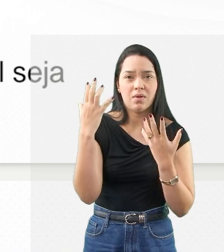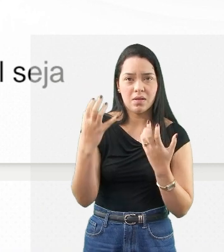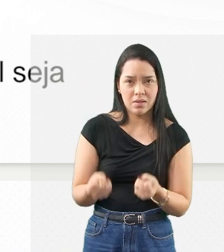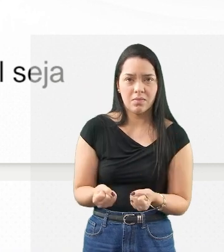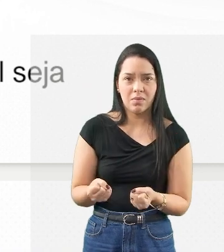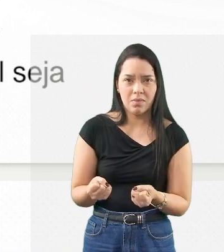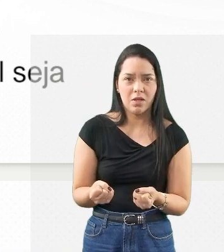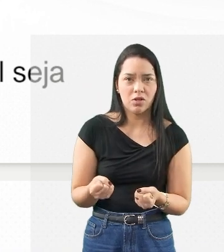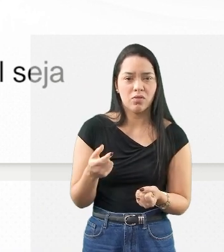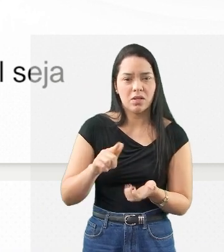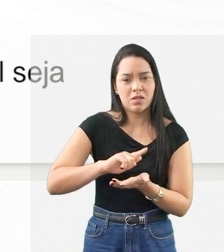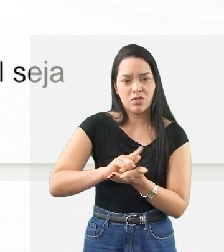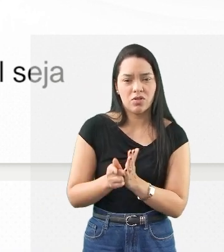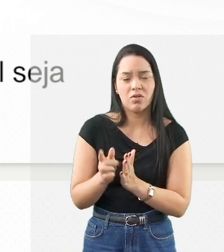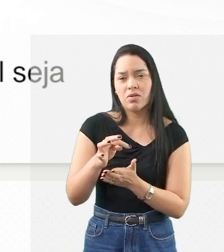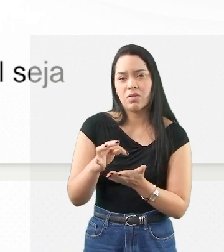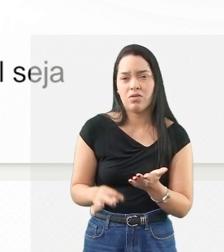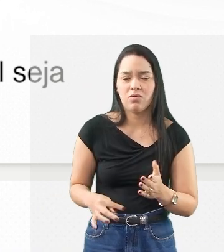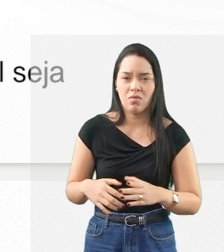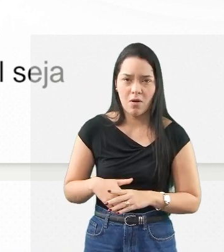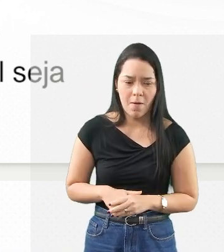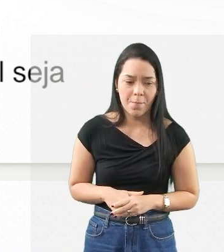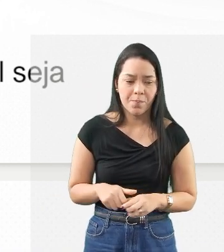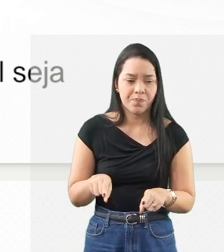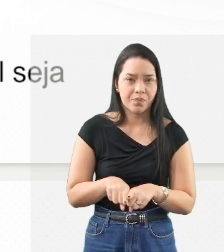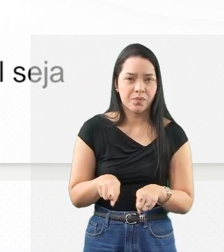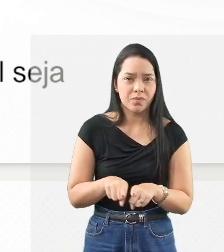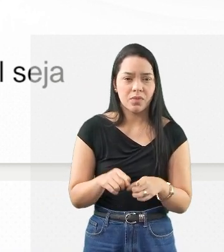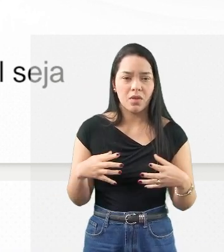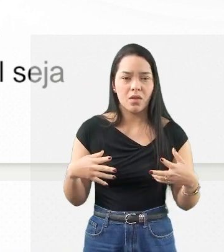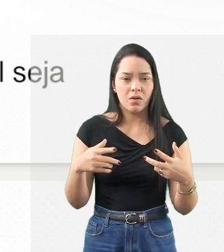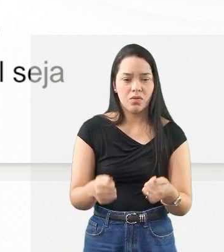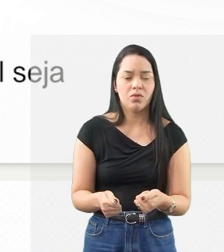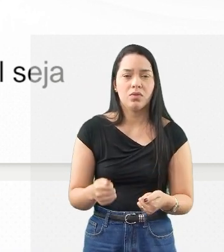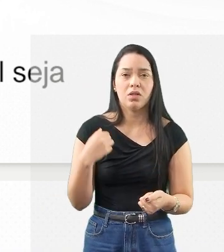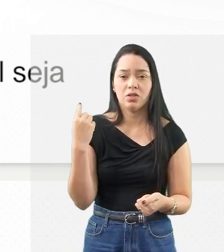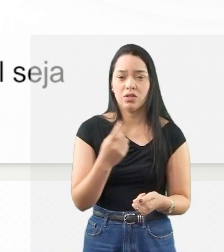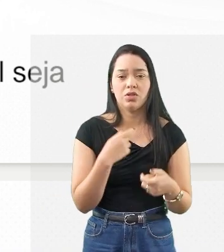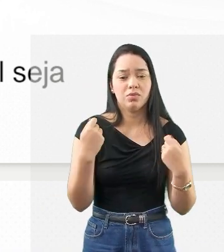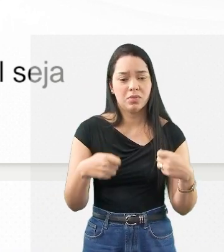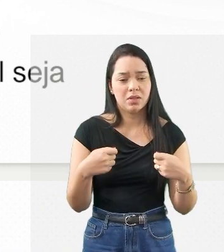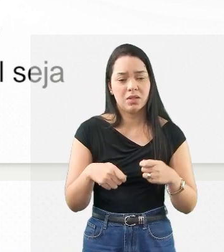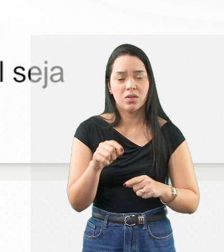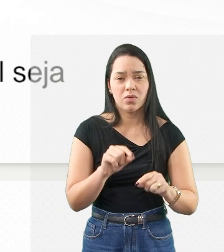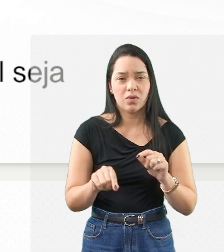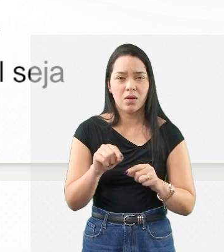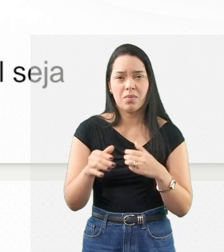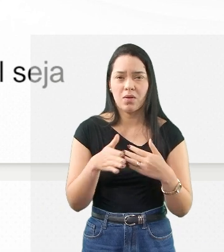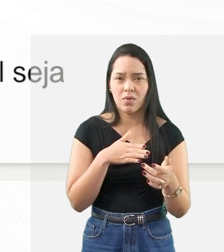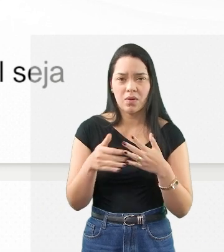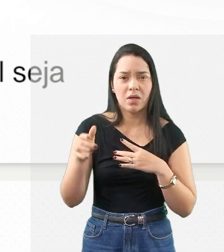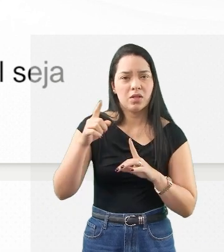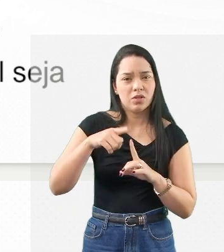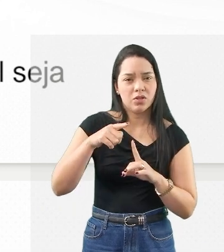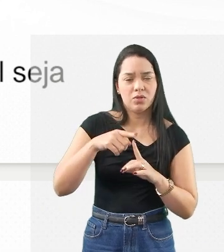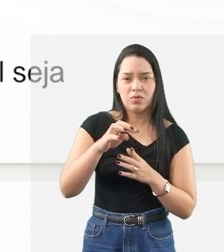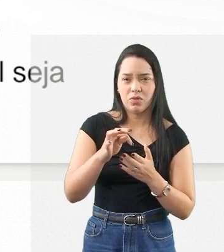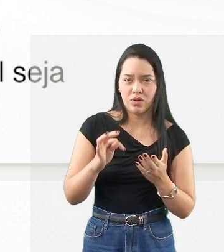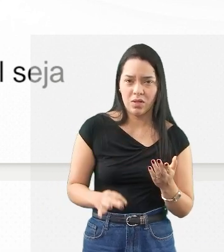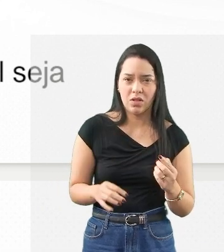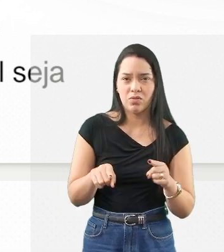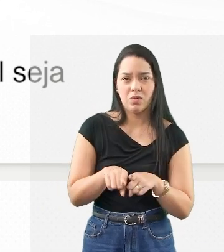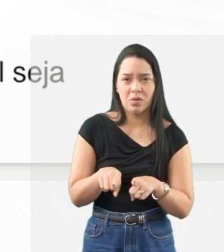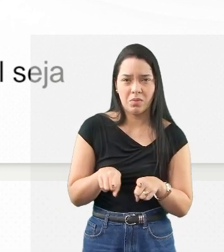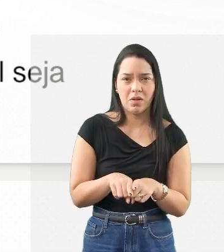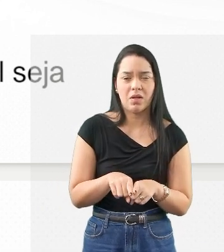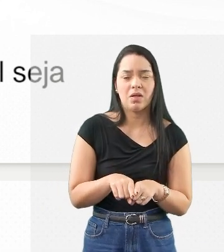recebimento desse gênero textual. E depois de tudo isso, obviamente, a gente precisa o quê? para qualquer tipo de texto, né? E o